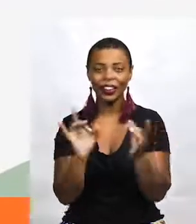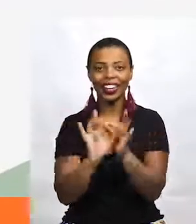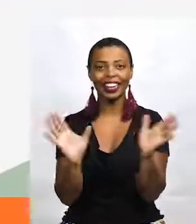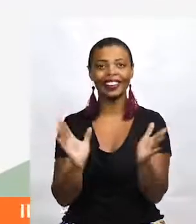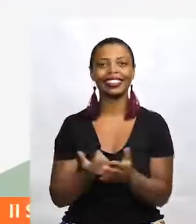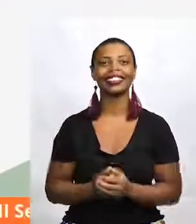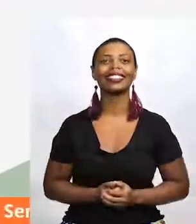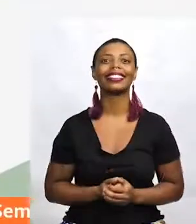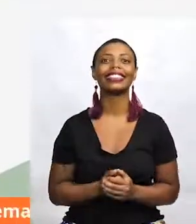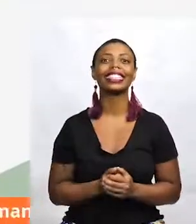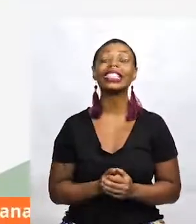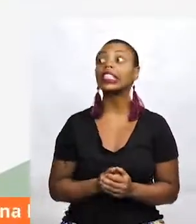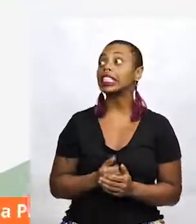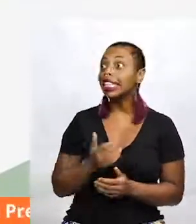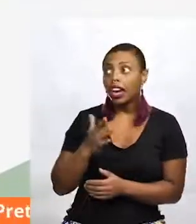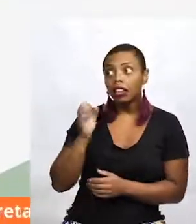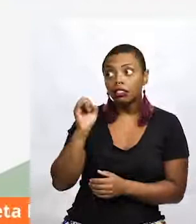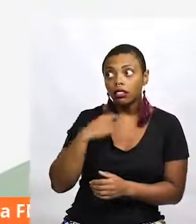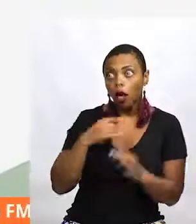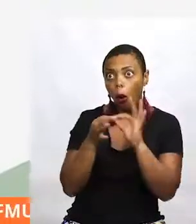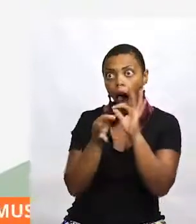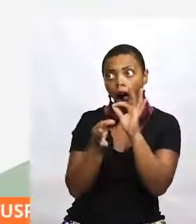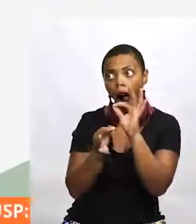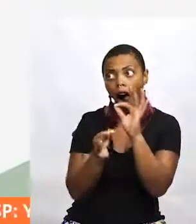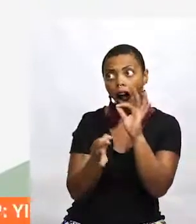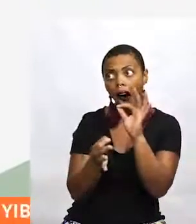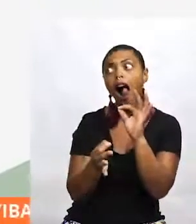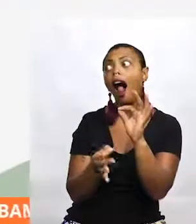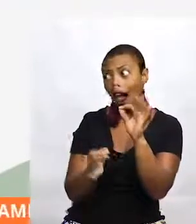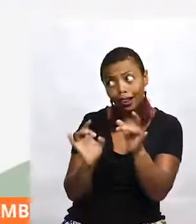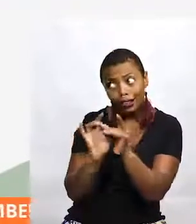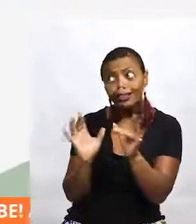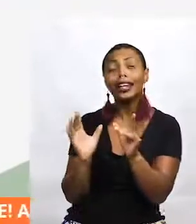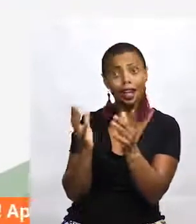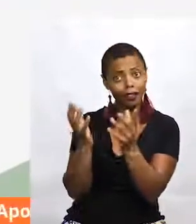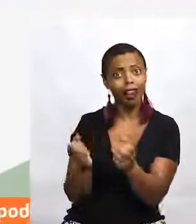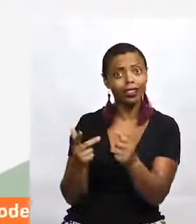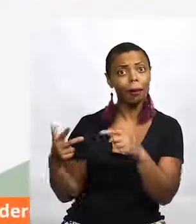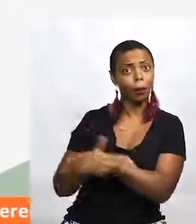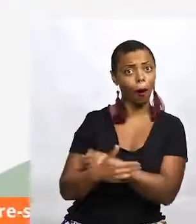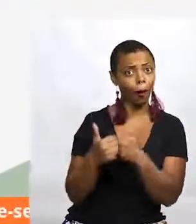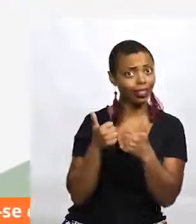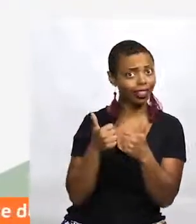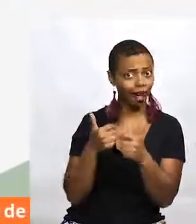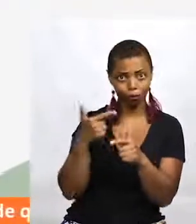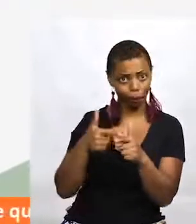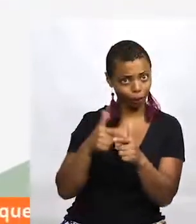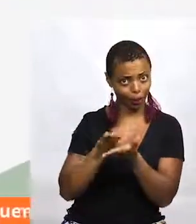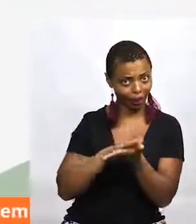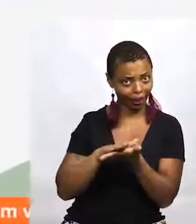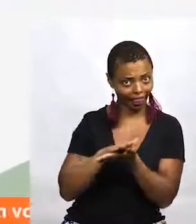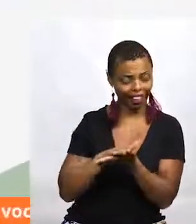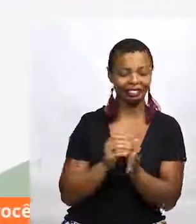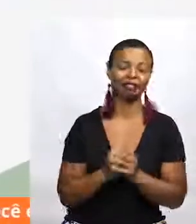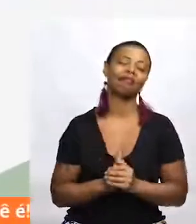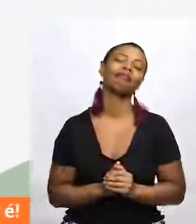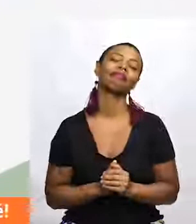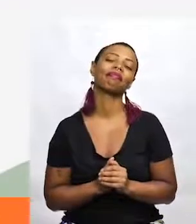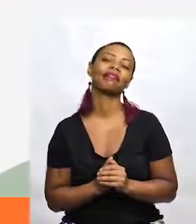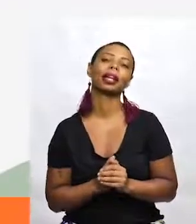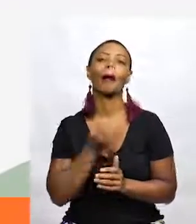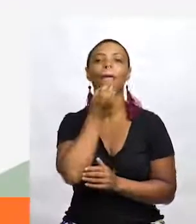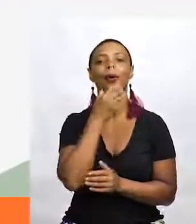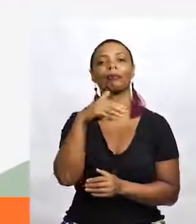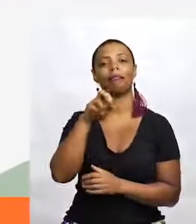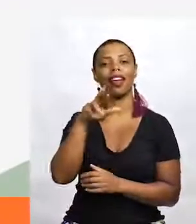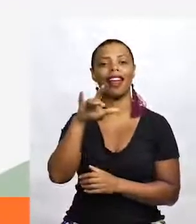É, se eu me alongar muito, por favor, não hesitem em me interromper. Não há problema nenhum. Bom, a